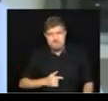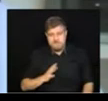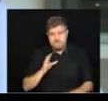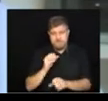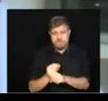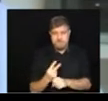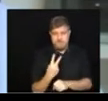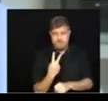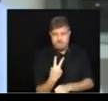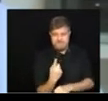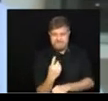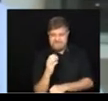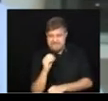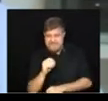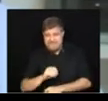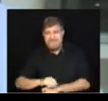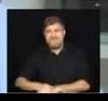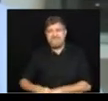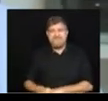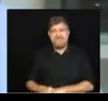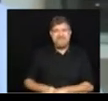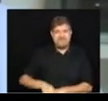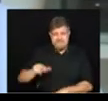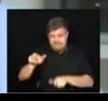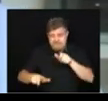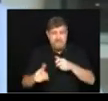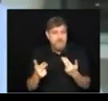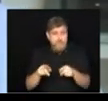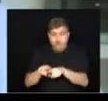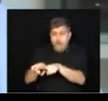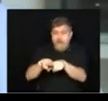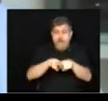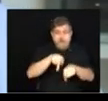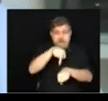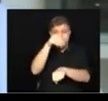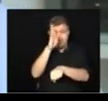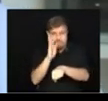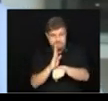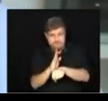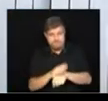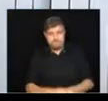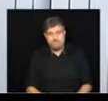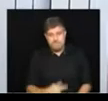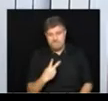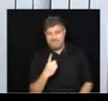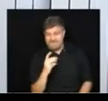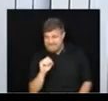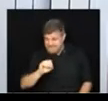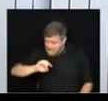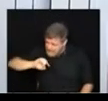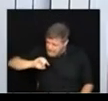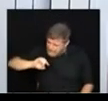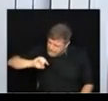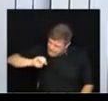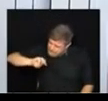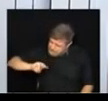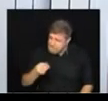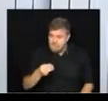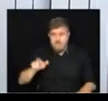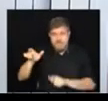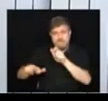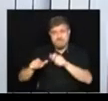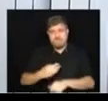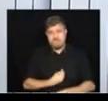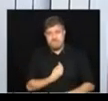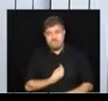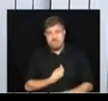210 milhões de irmãos que nós temos aqui no Brasil. Sem dúvidas. Agora, Rubens, para as mamães de